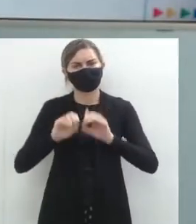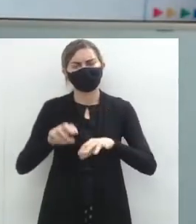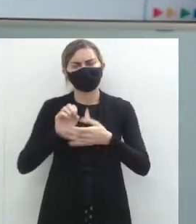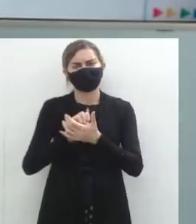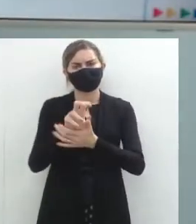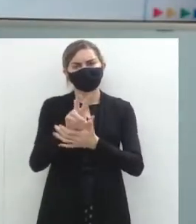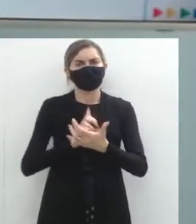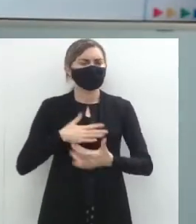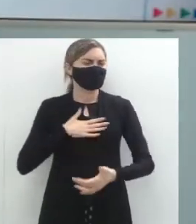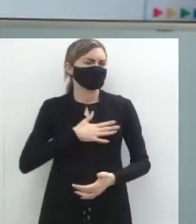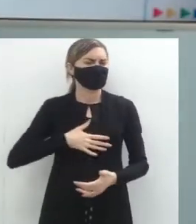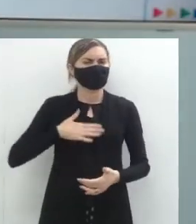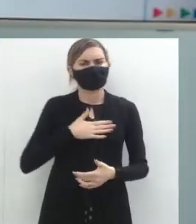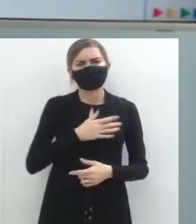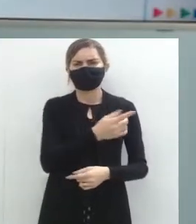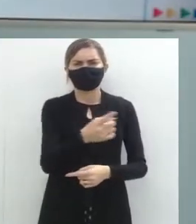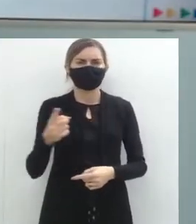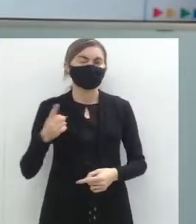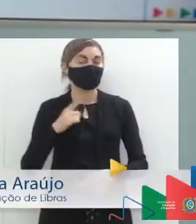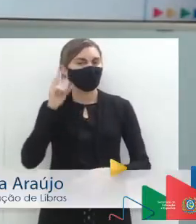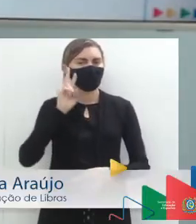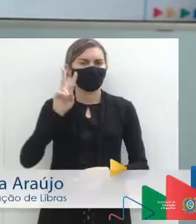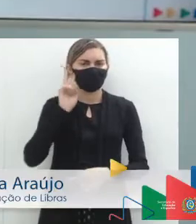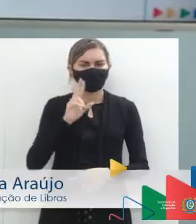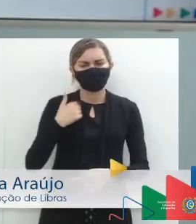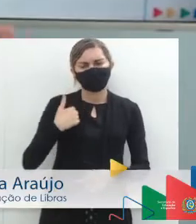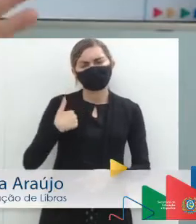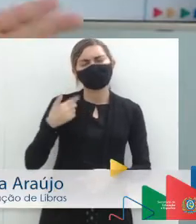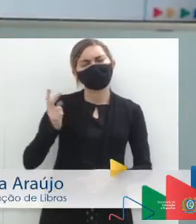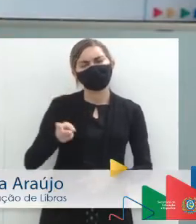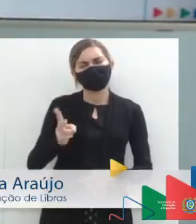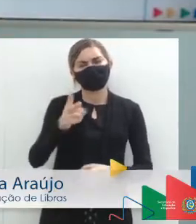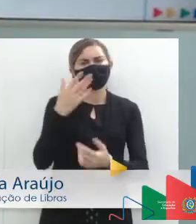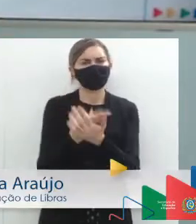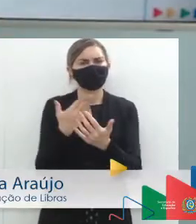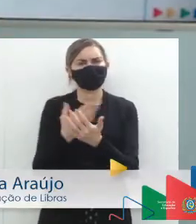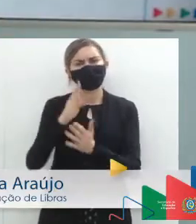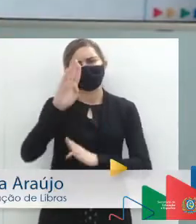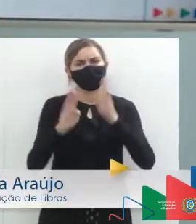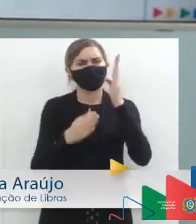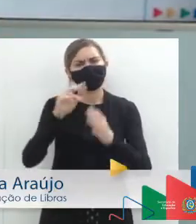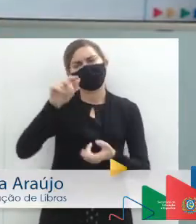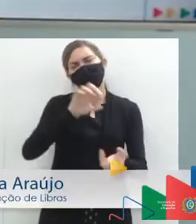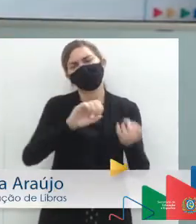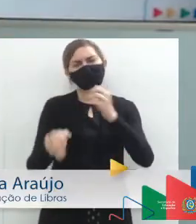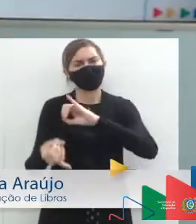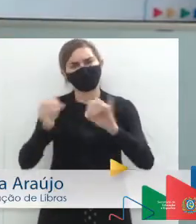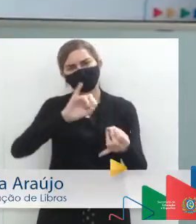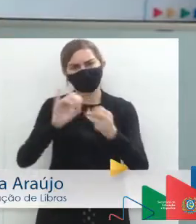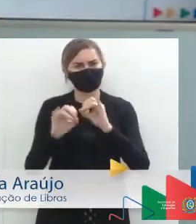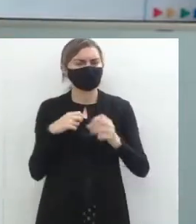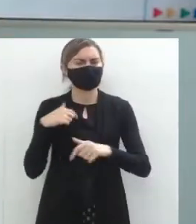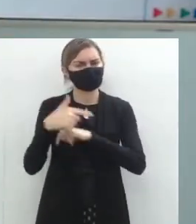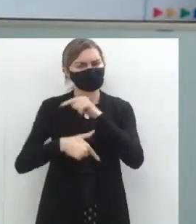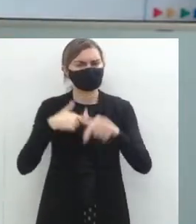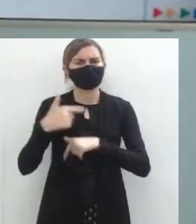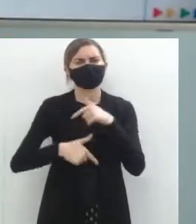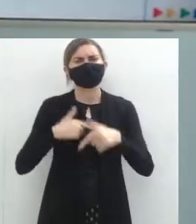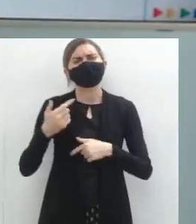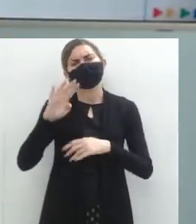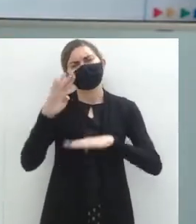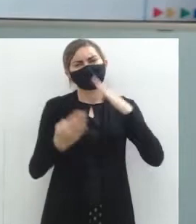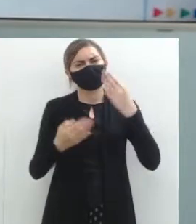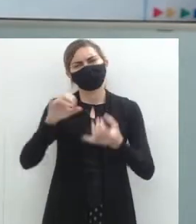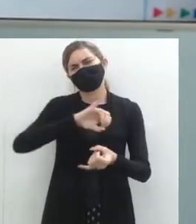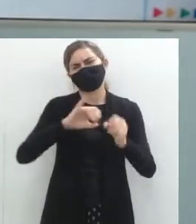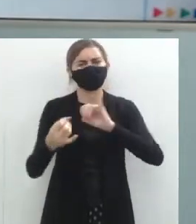tá? É um prazer estar recebendo vocês. E lembrem que a gente vai continuar os estudos de bioquímica, tá? Lembrem que a gente está trabalhando bioquímica aí, lembrem